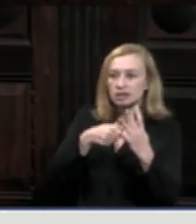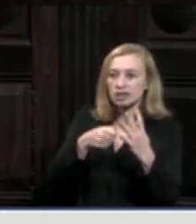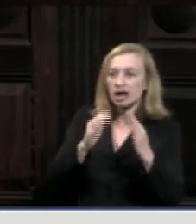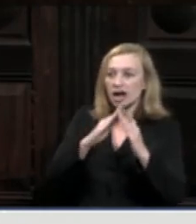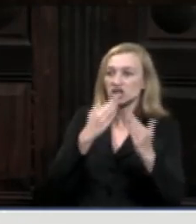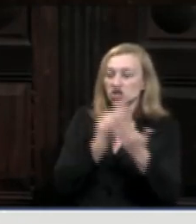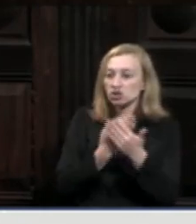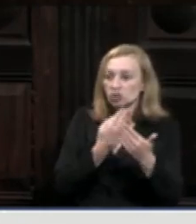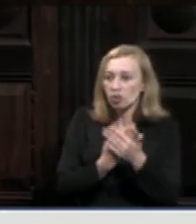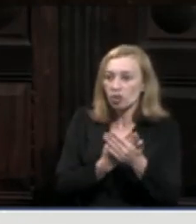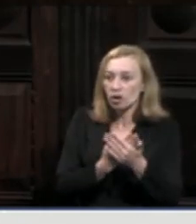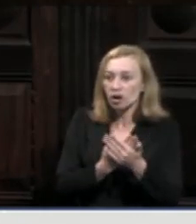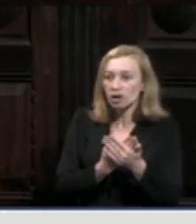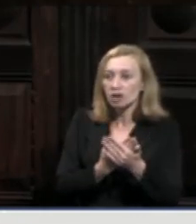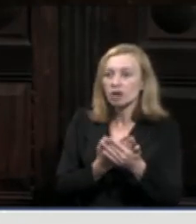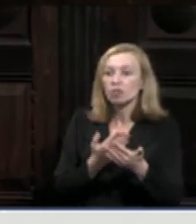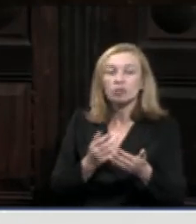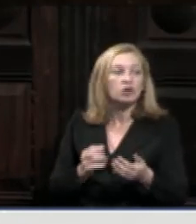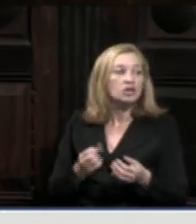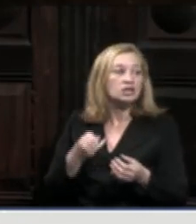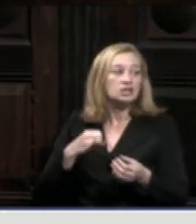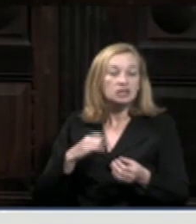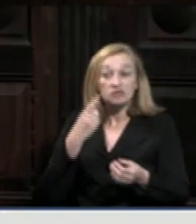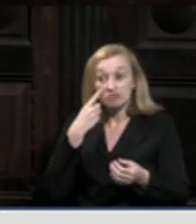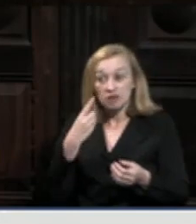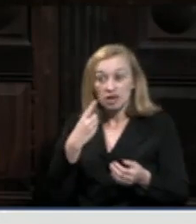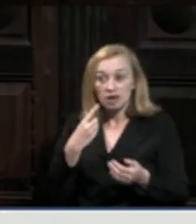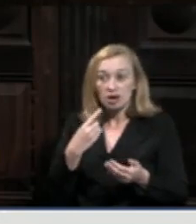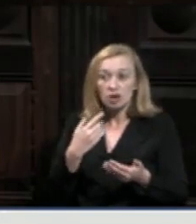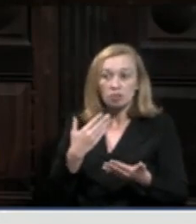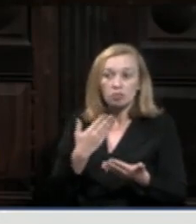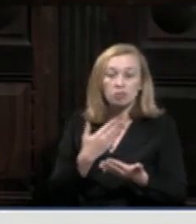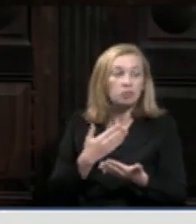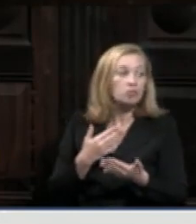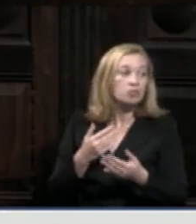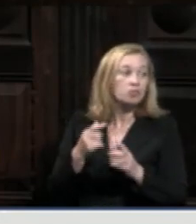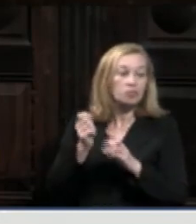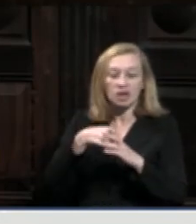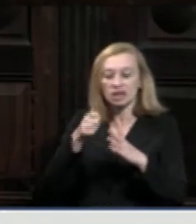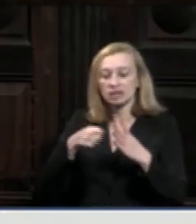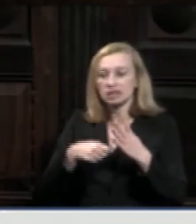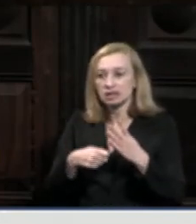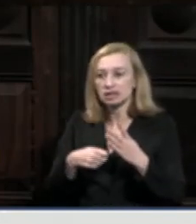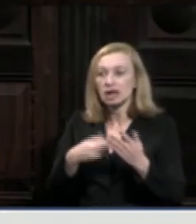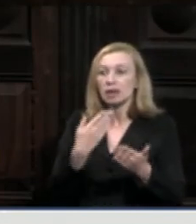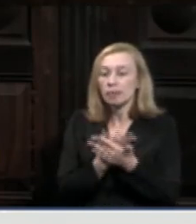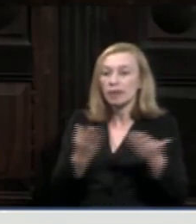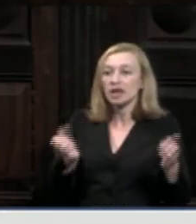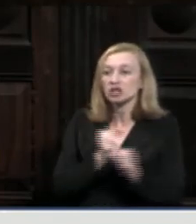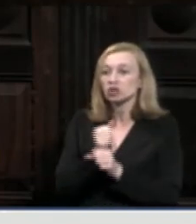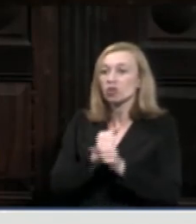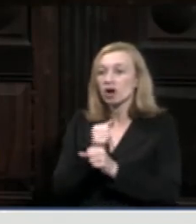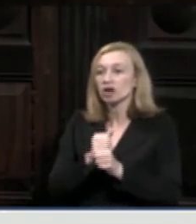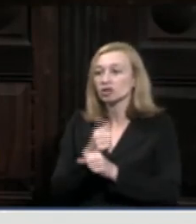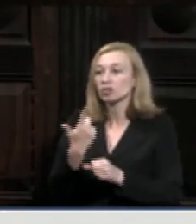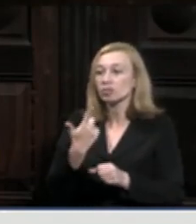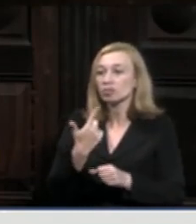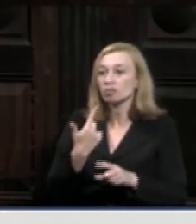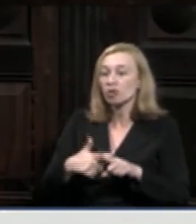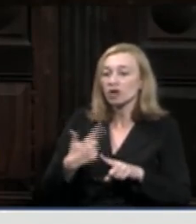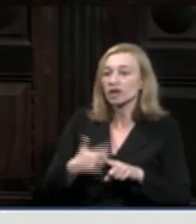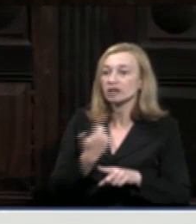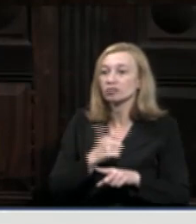vezes, perde o ano letivo porque não tem dinheiro para a condução, para o